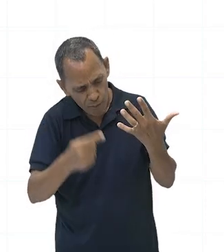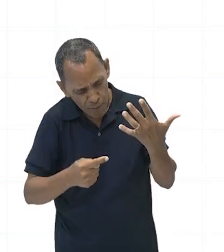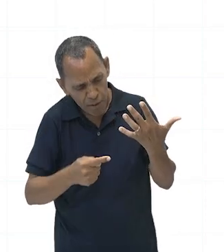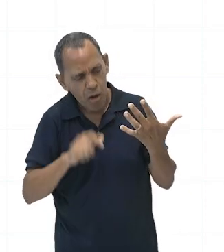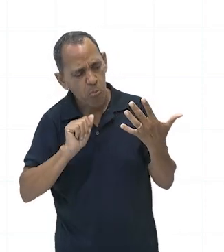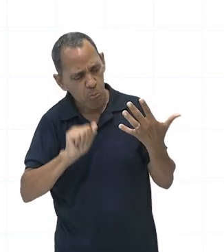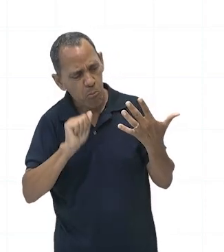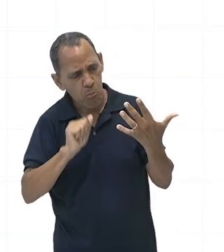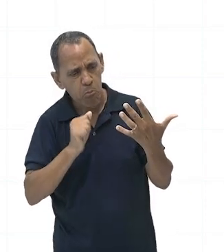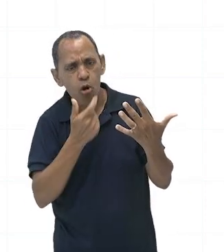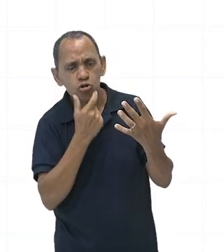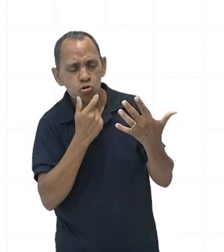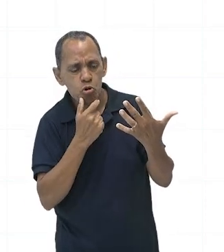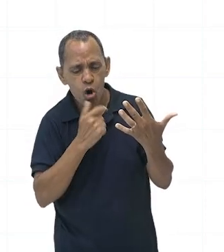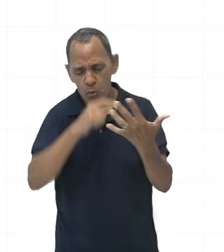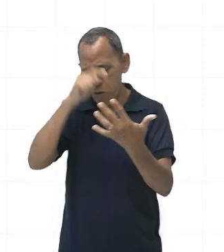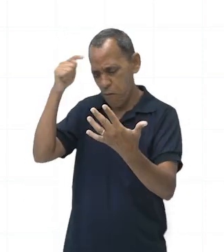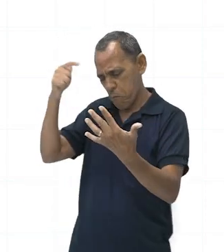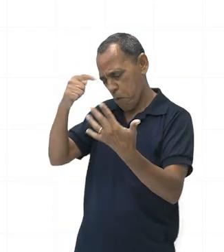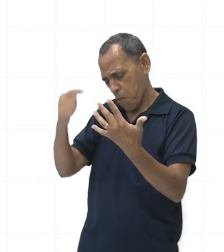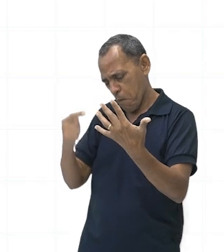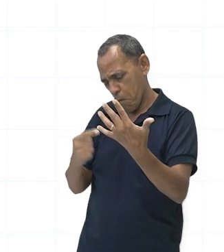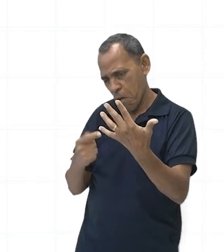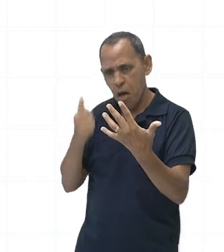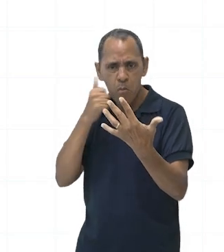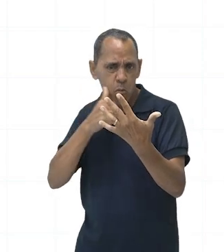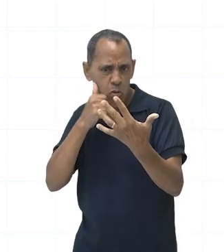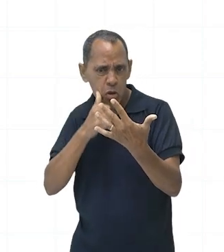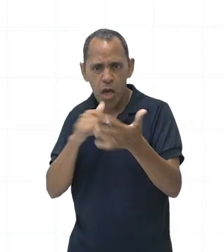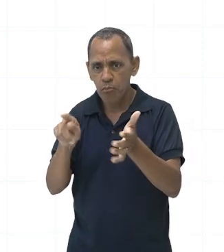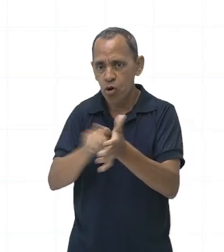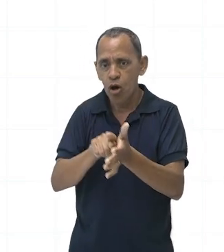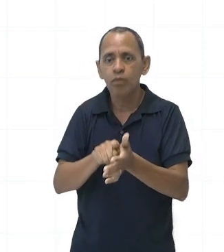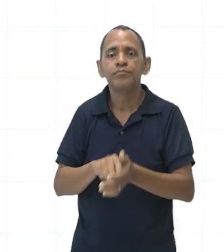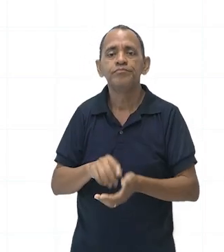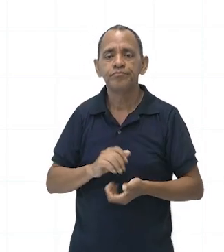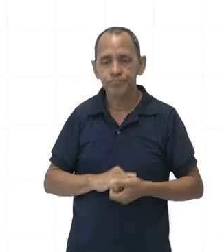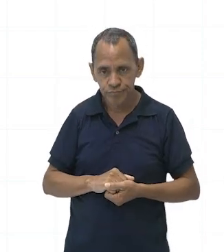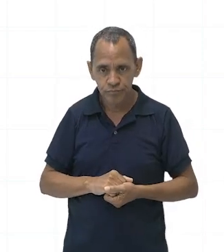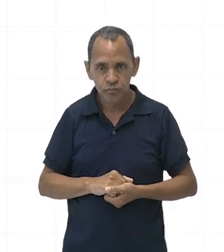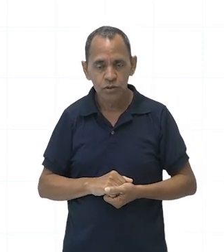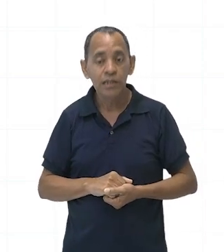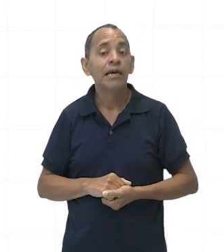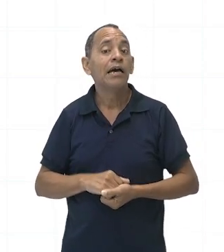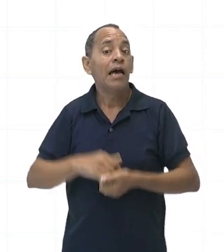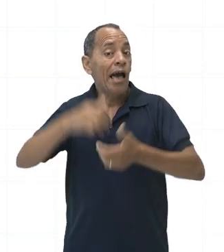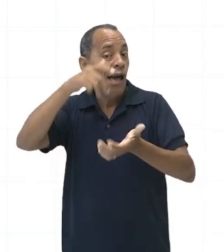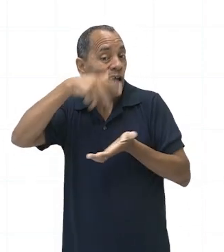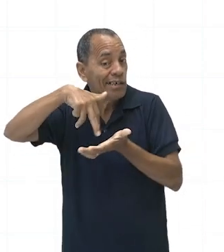um exemplo? Danças urbanas. Há quem diga que as danças urbanas são